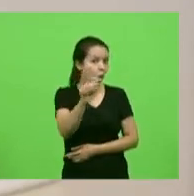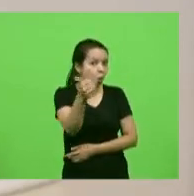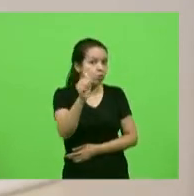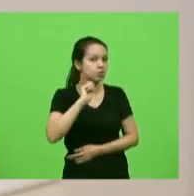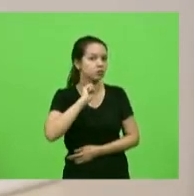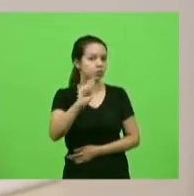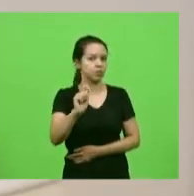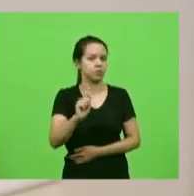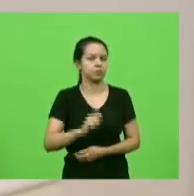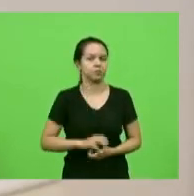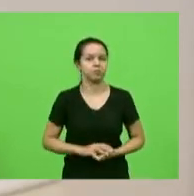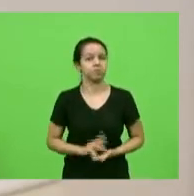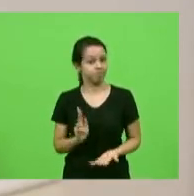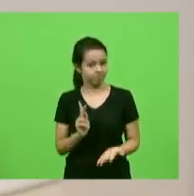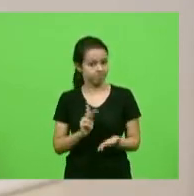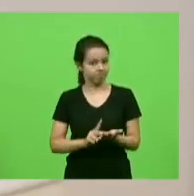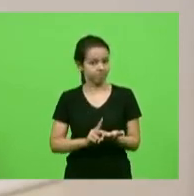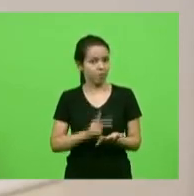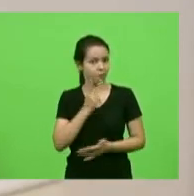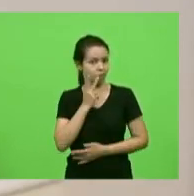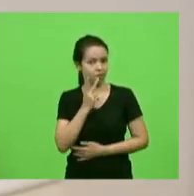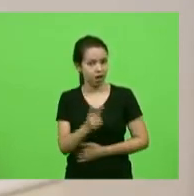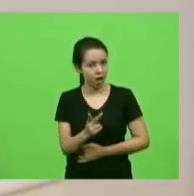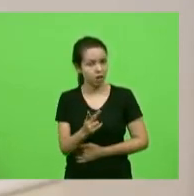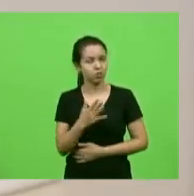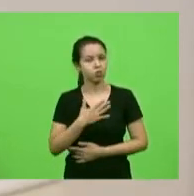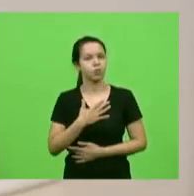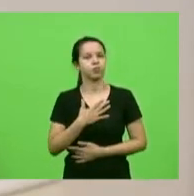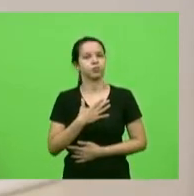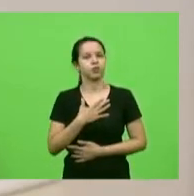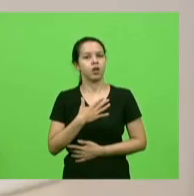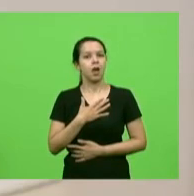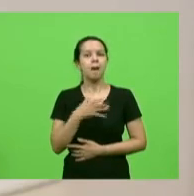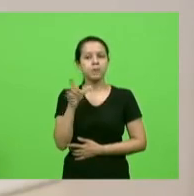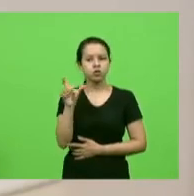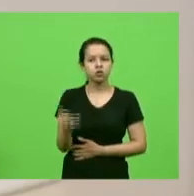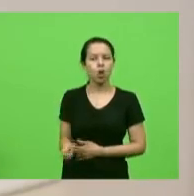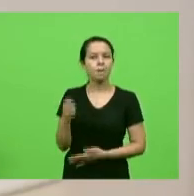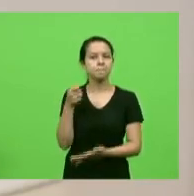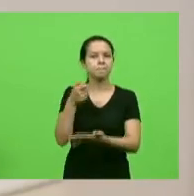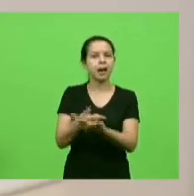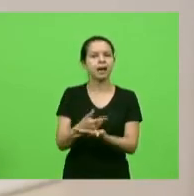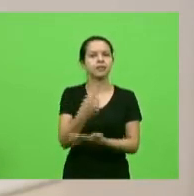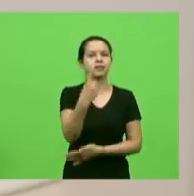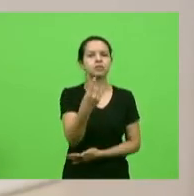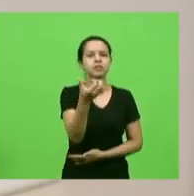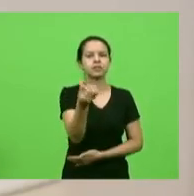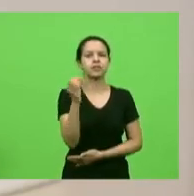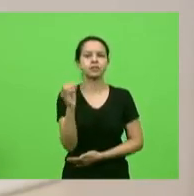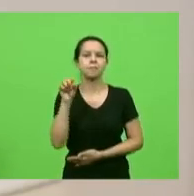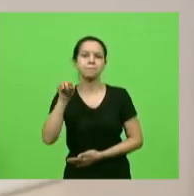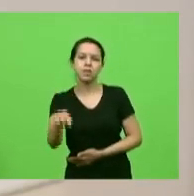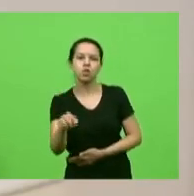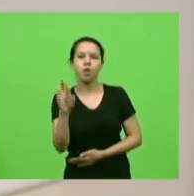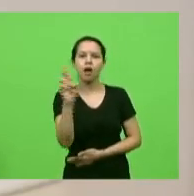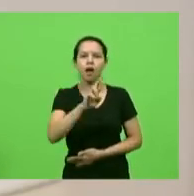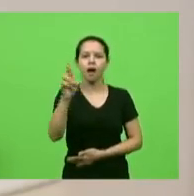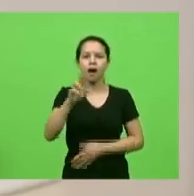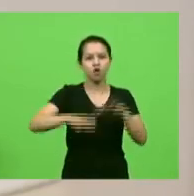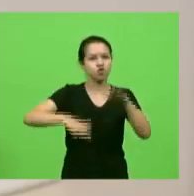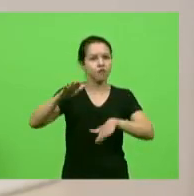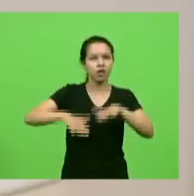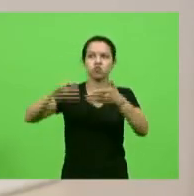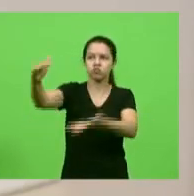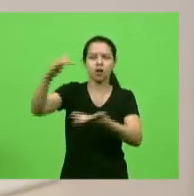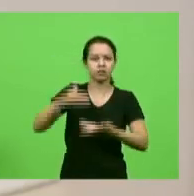fato, digo eu, ao afirmar que quem paga R$ 160 mil reais às vezes não recebe, e que